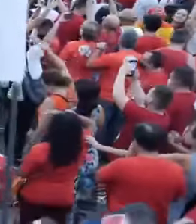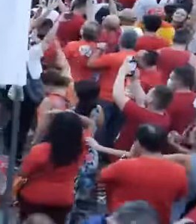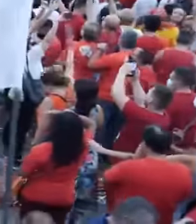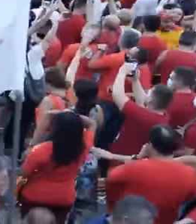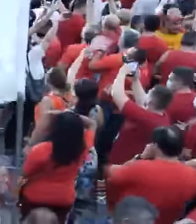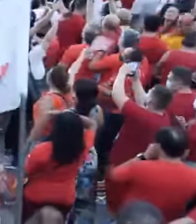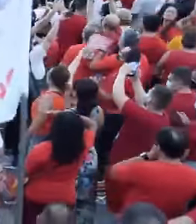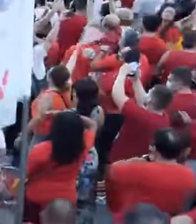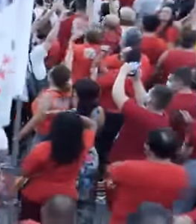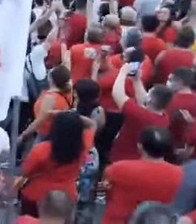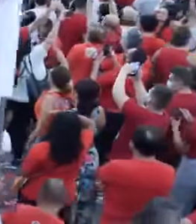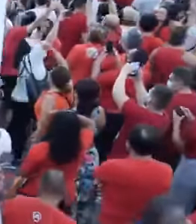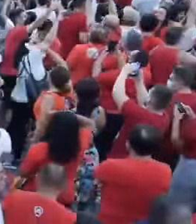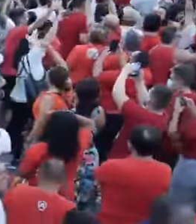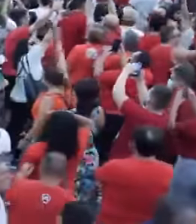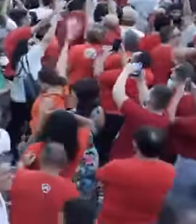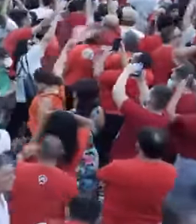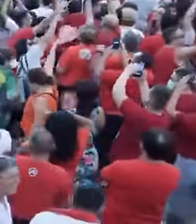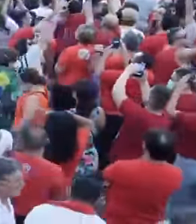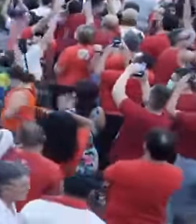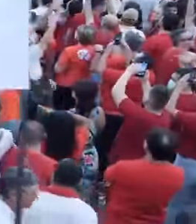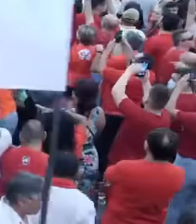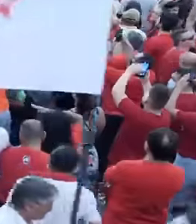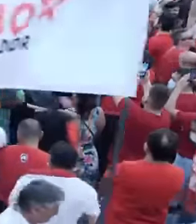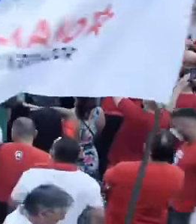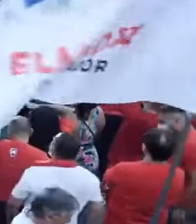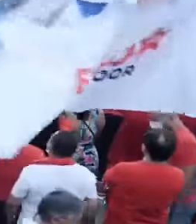Brilha nossa estrela, Lula lá,